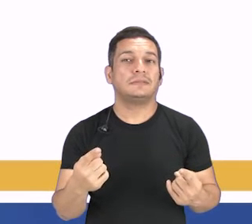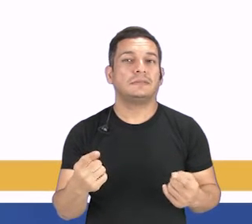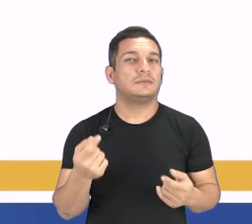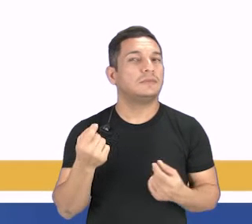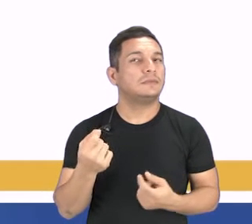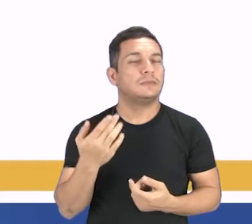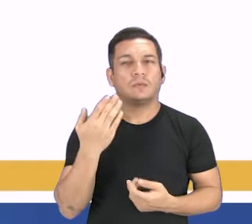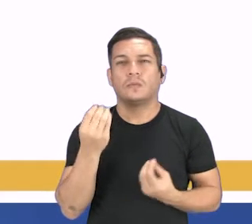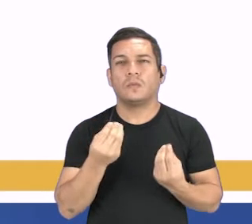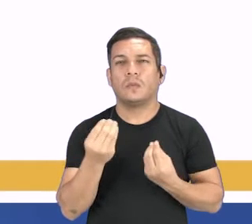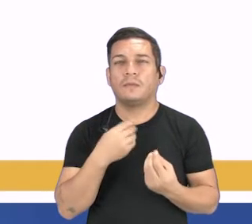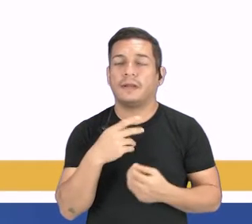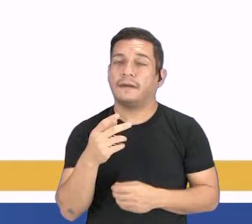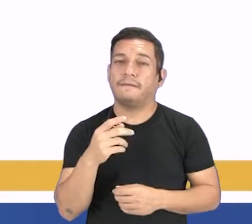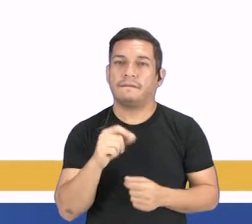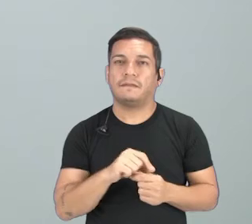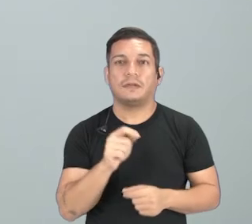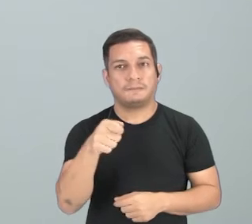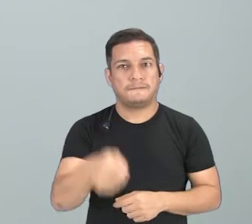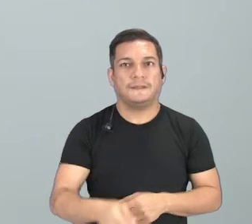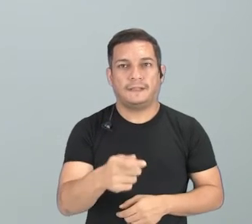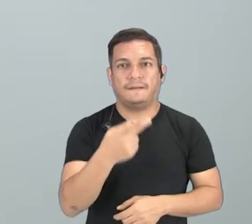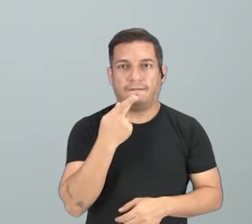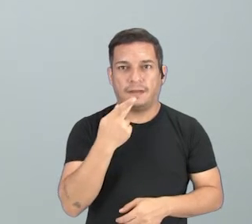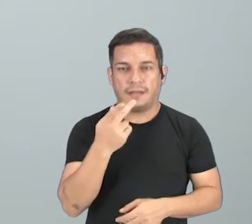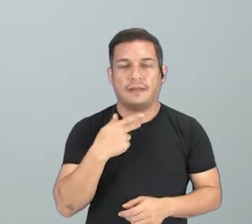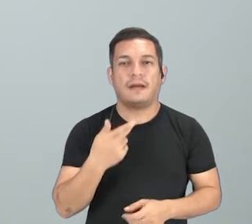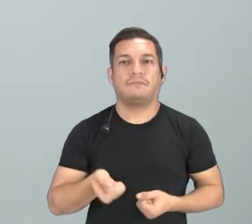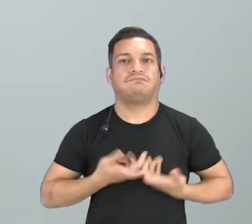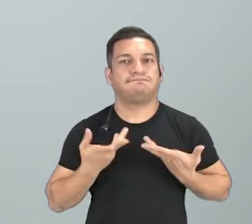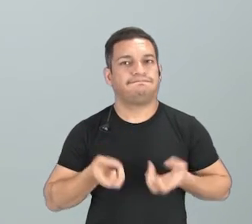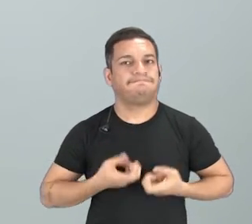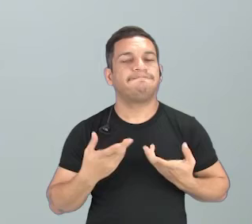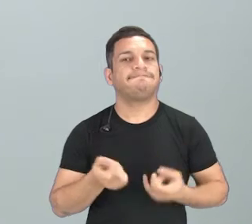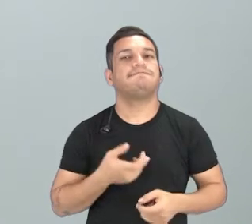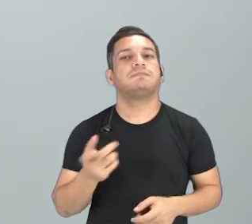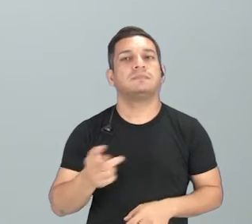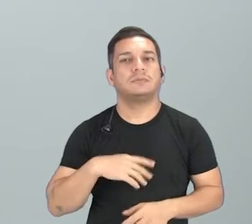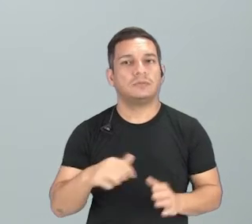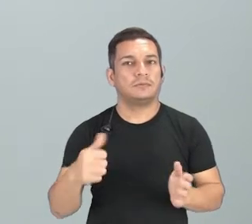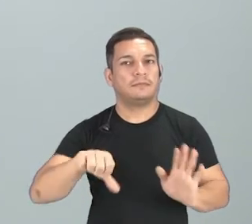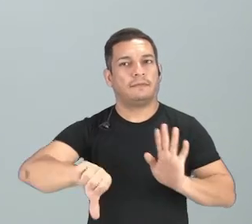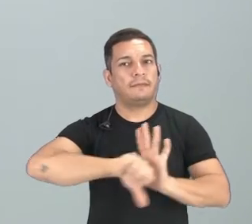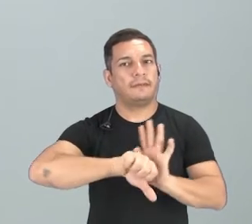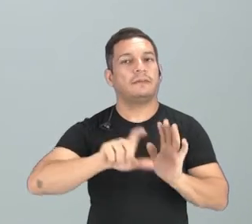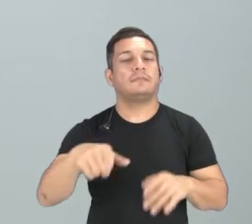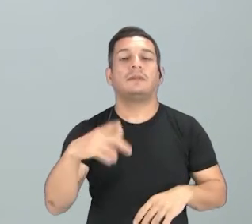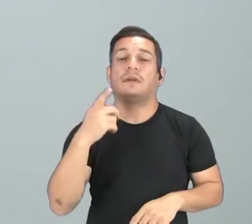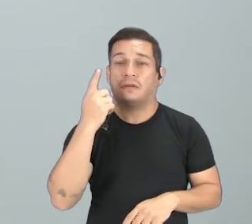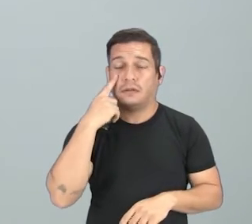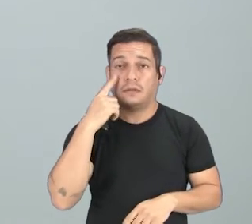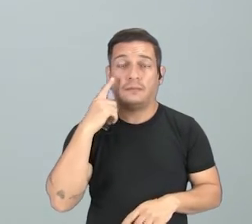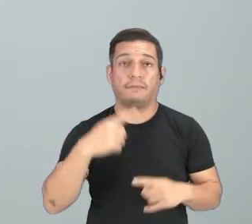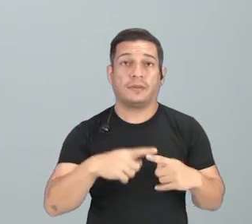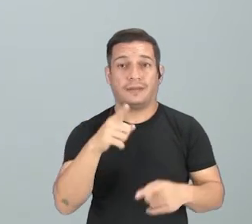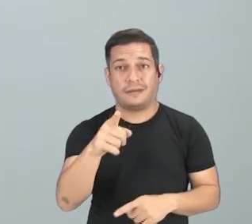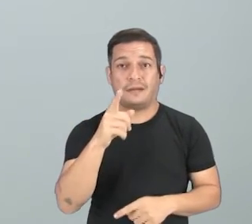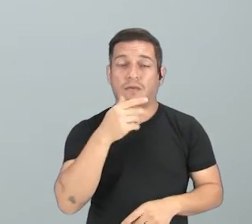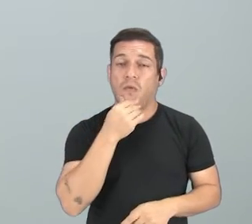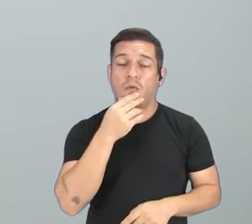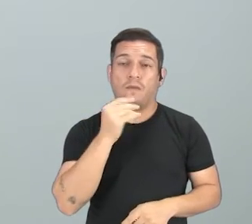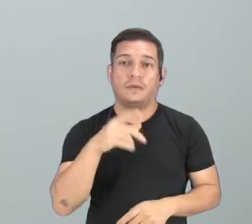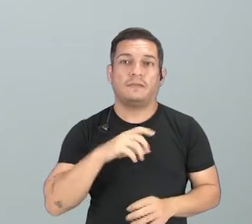era para fazer ele falar, para fazer com que ele confessasse todos os crimes. E aí está a beleza do filme, porque Eichmann não